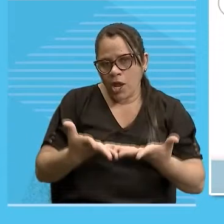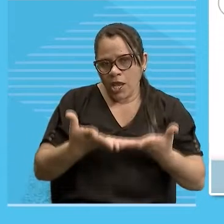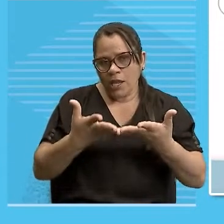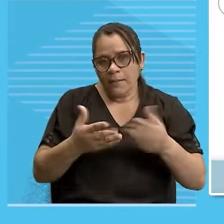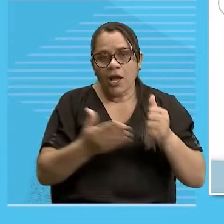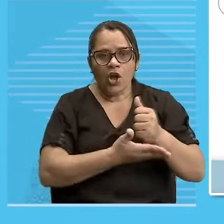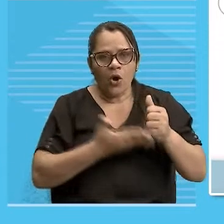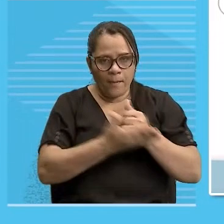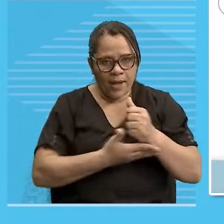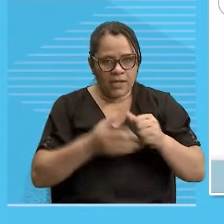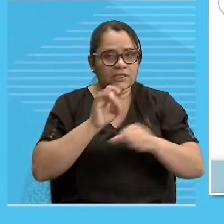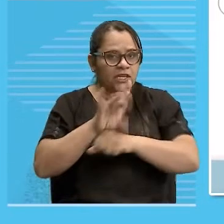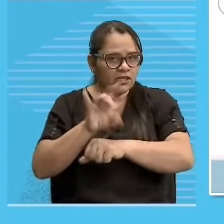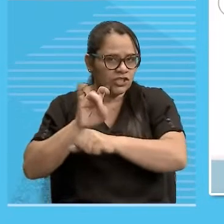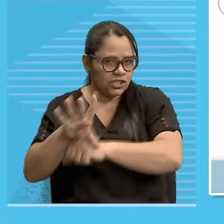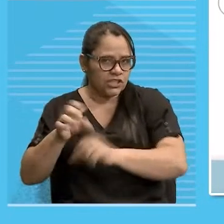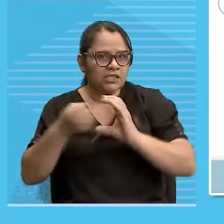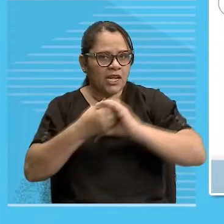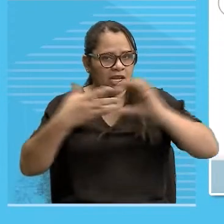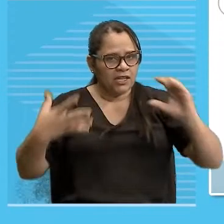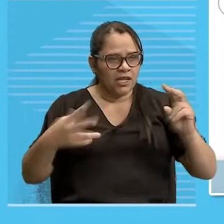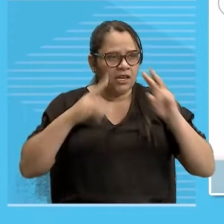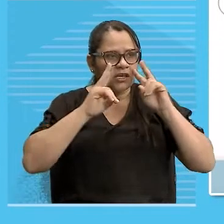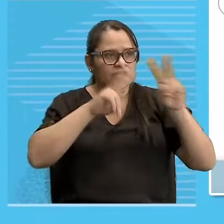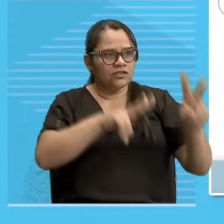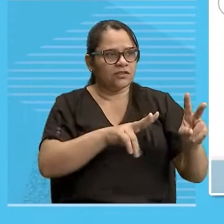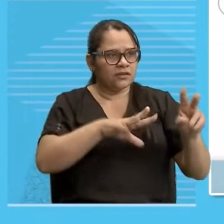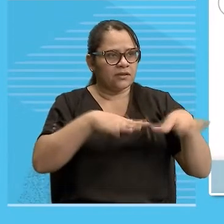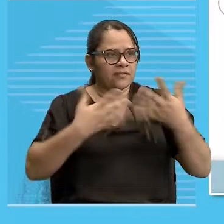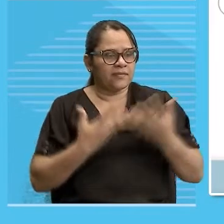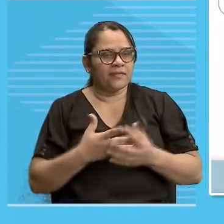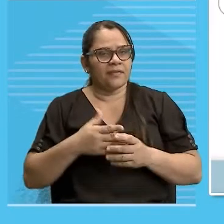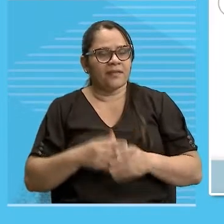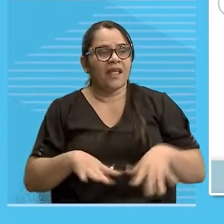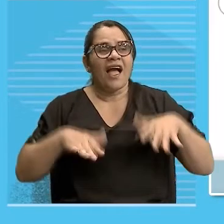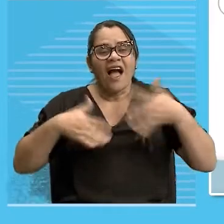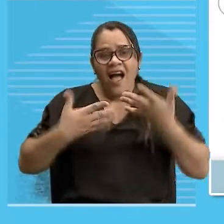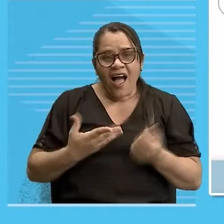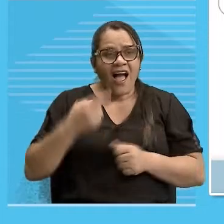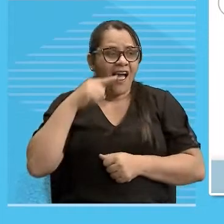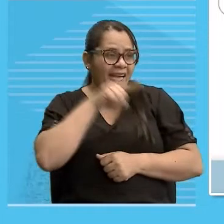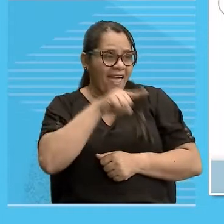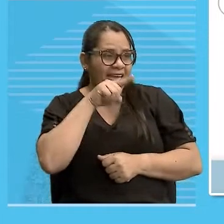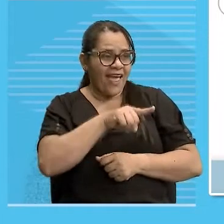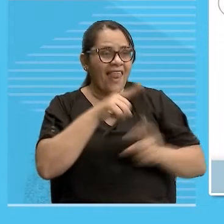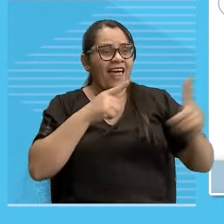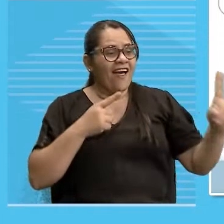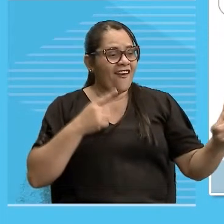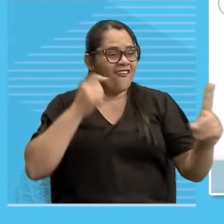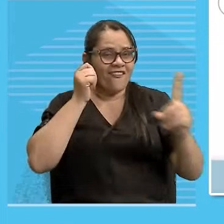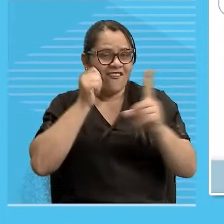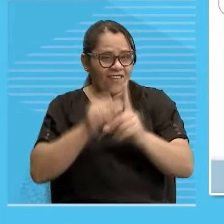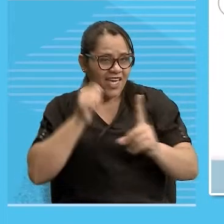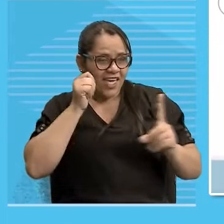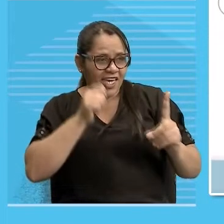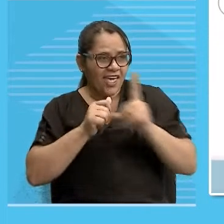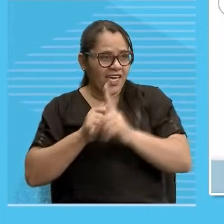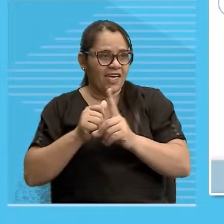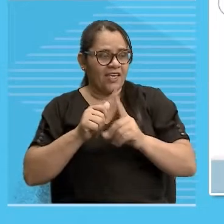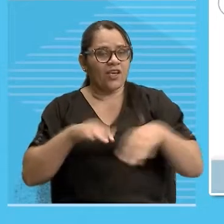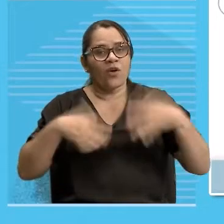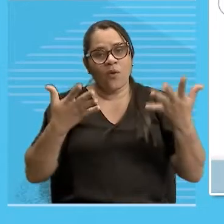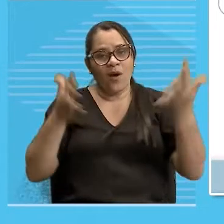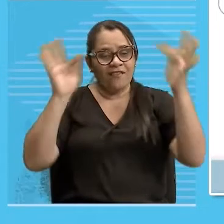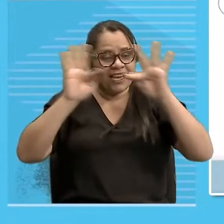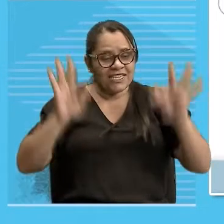nessas características aí. Ah, lá vem ela, bela. Oh, ri meu coração de